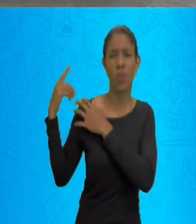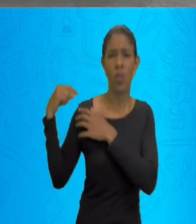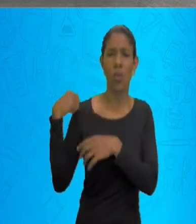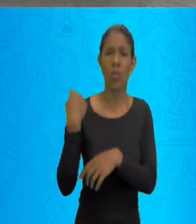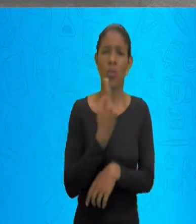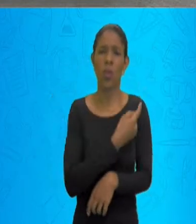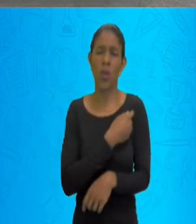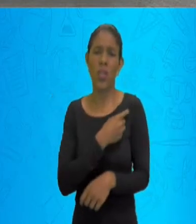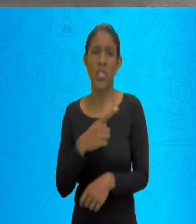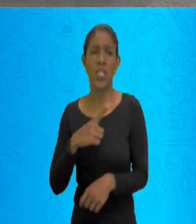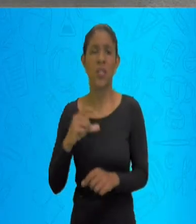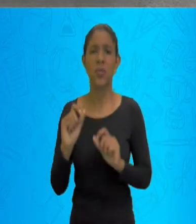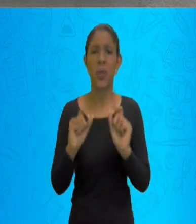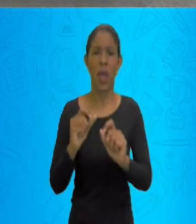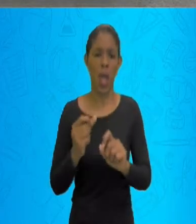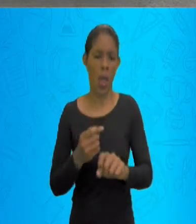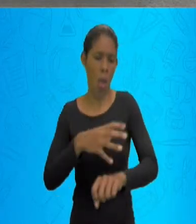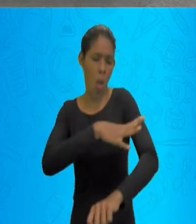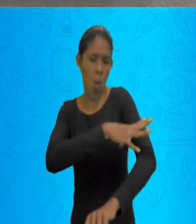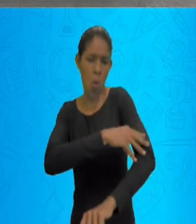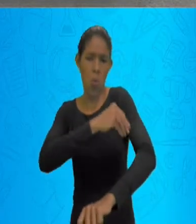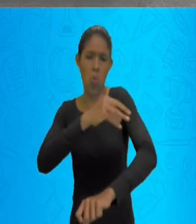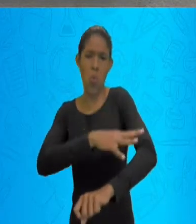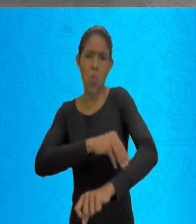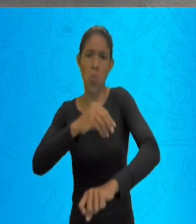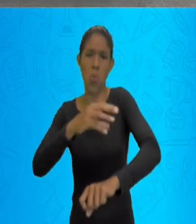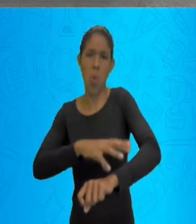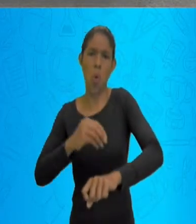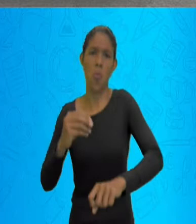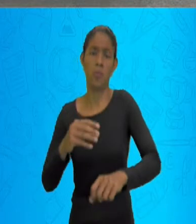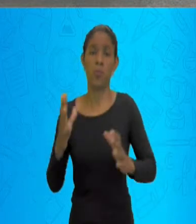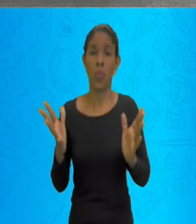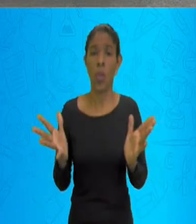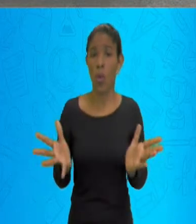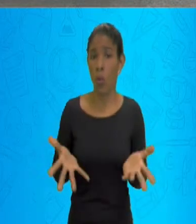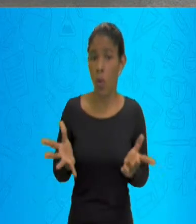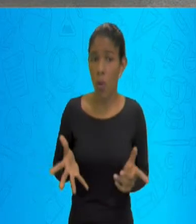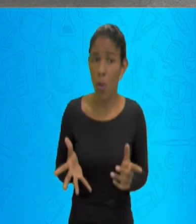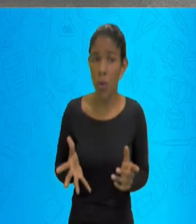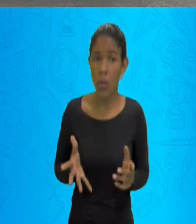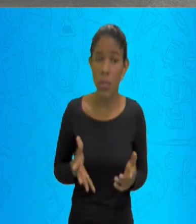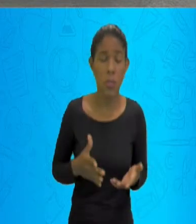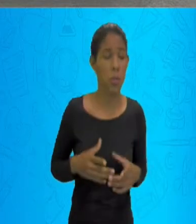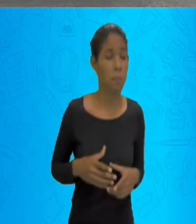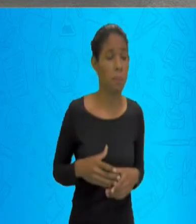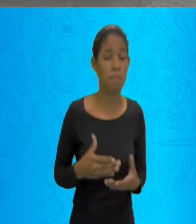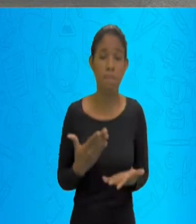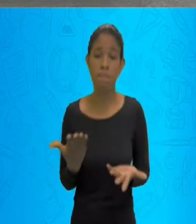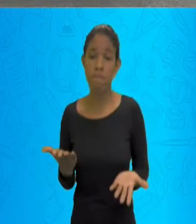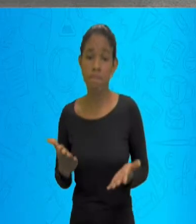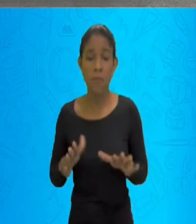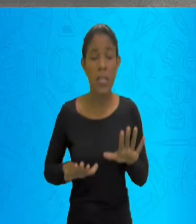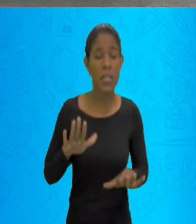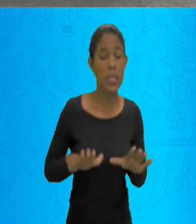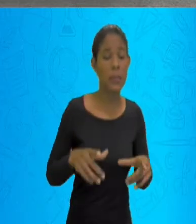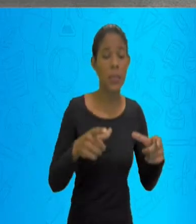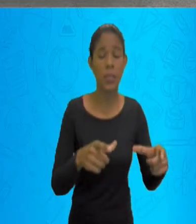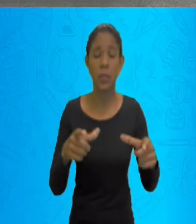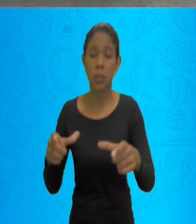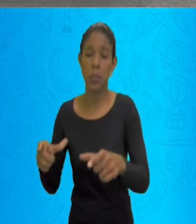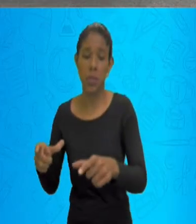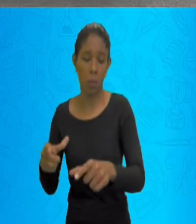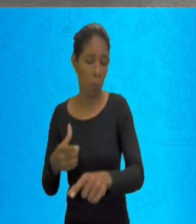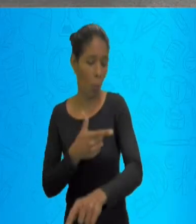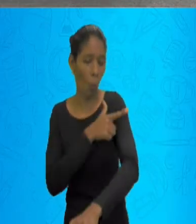pelos. Hoje, dependendo da onde nós estamos, da área que nós ocupamos, os pelos já são bem